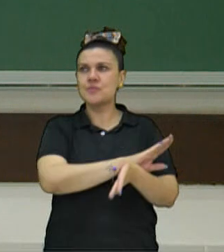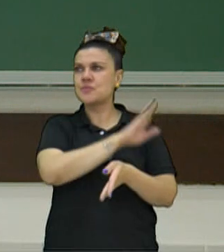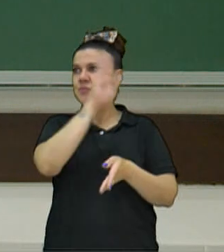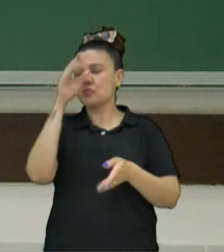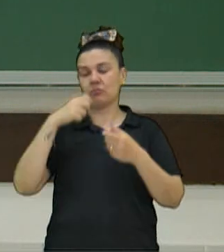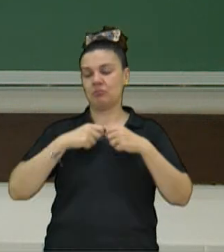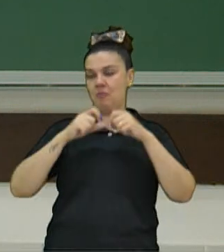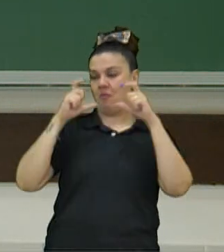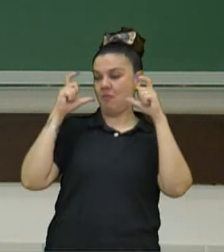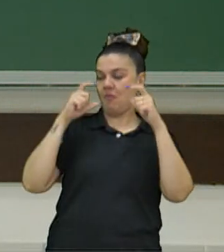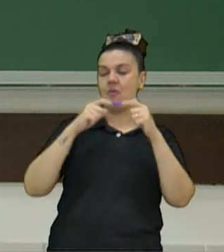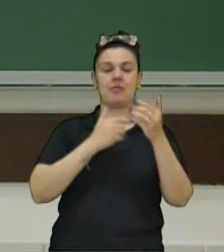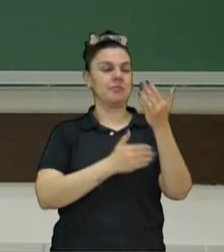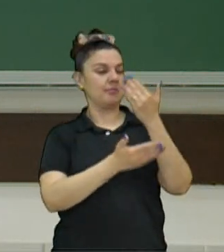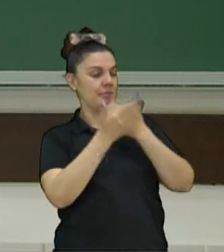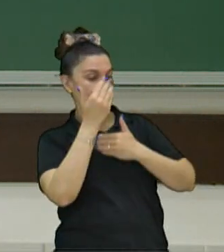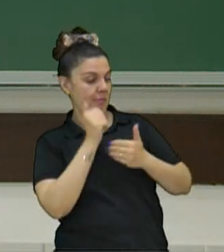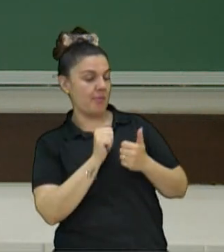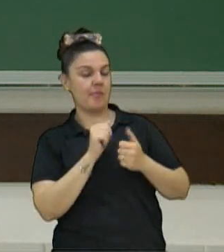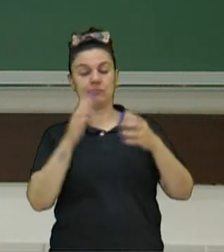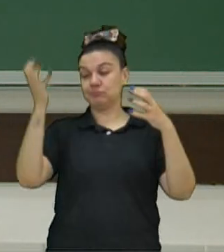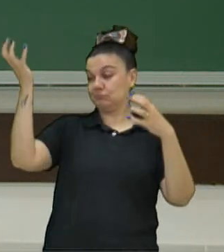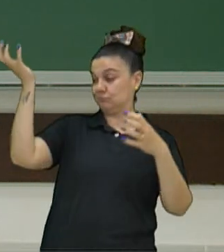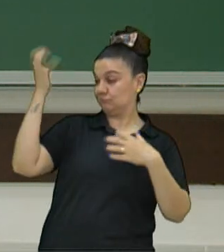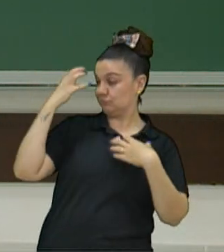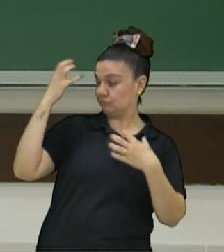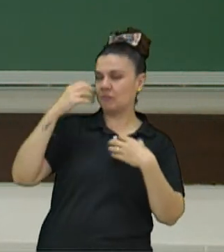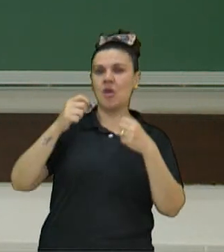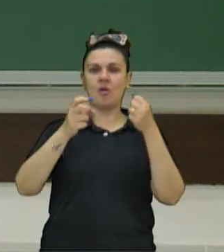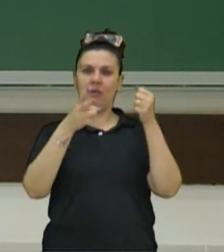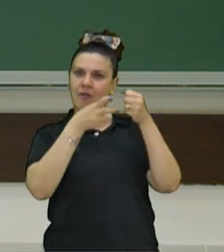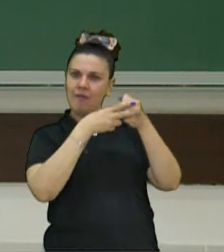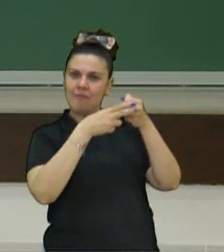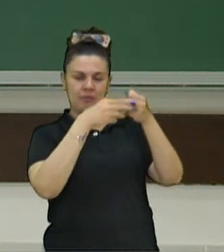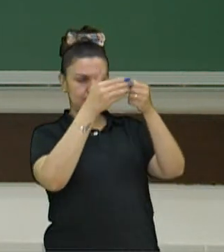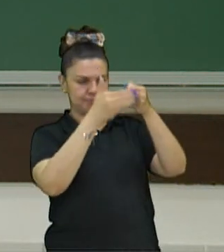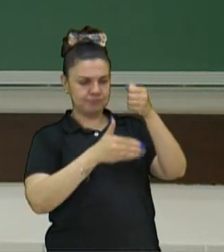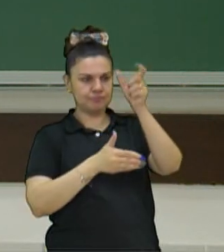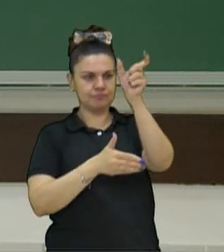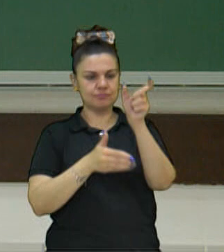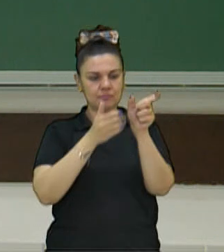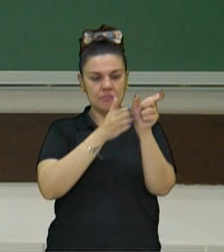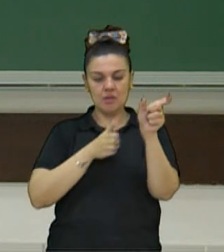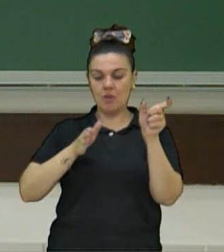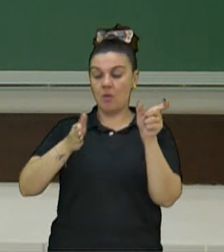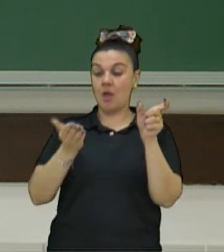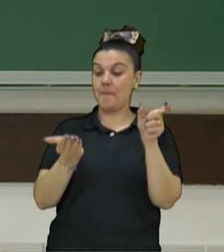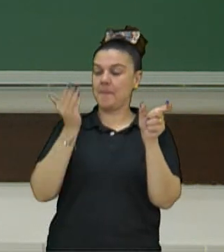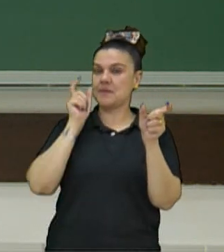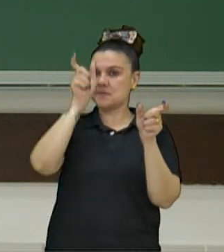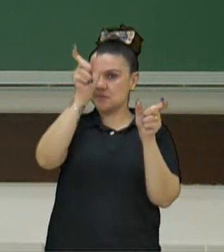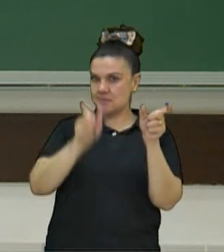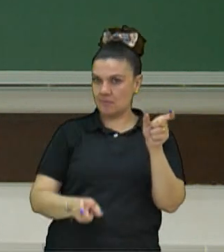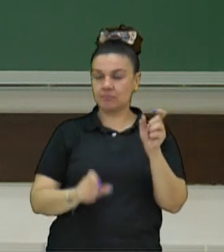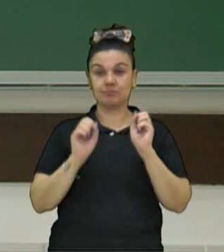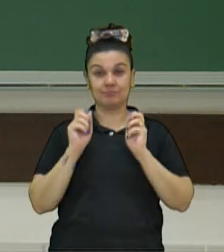eu acordo, eu como, eu tomo banho. Coloca os verbos e do lado vai fazendo o passado deles, como é que fica,